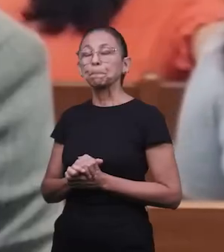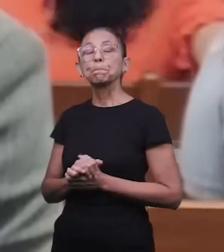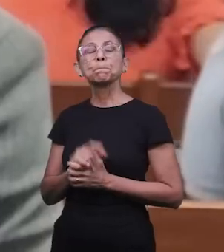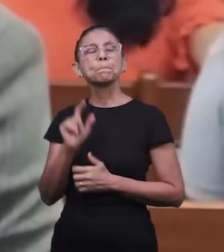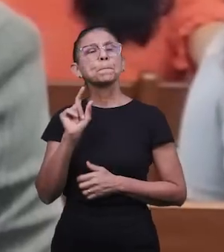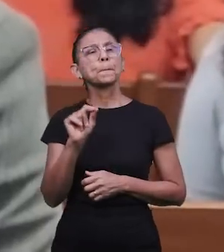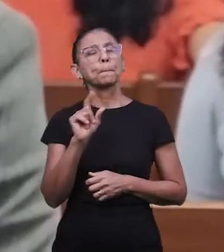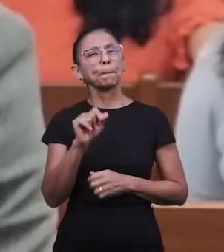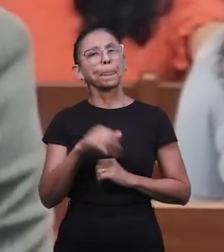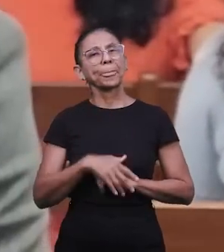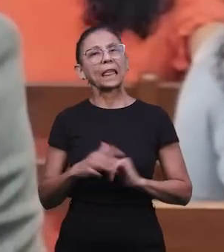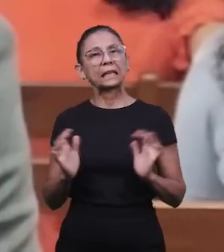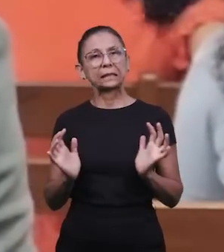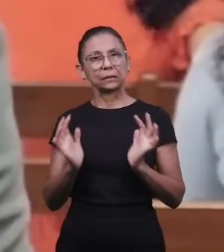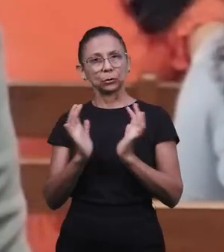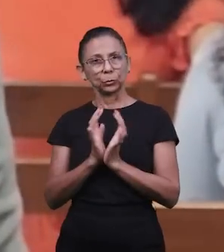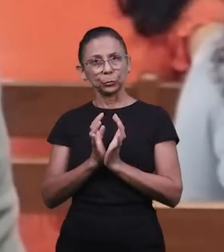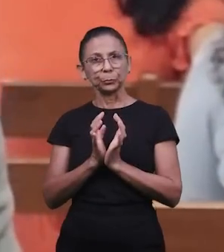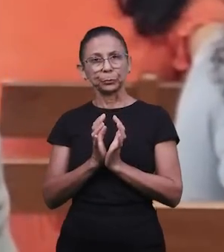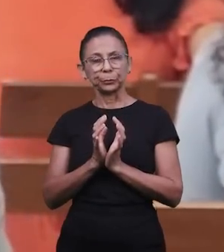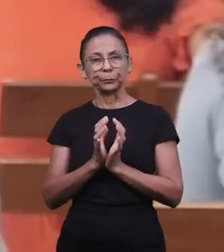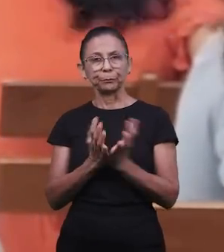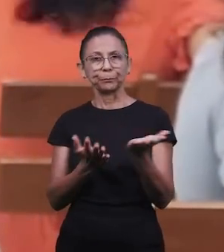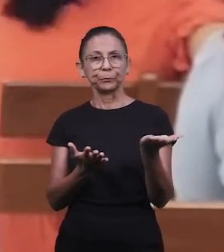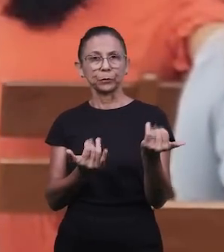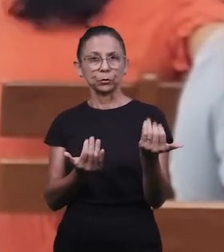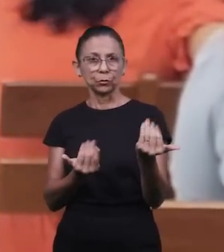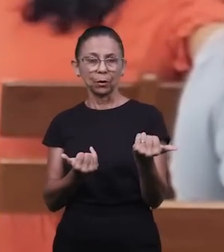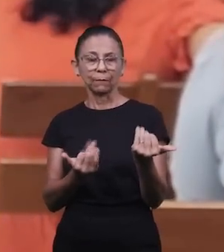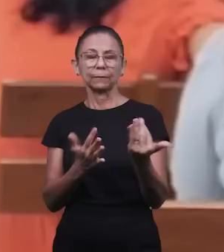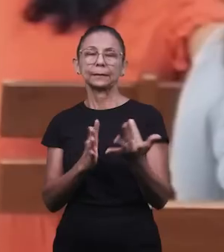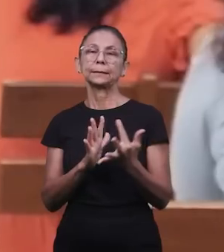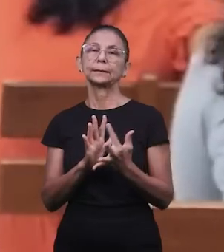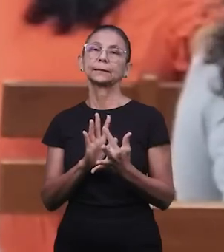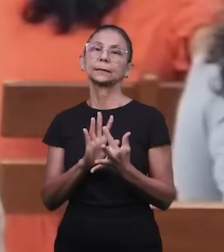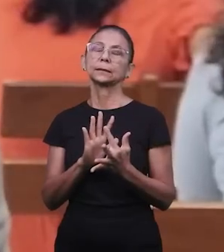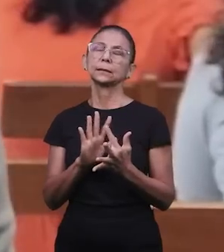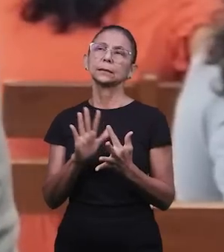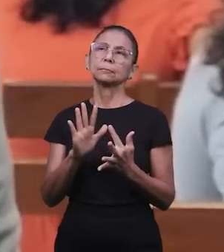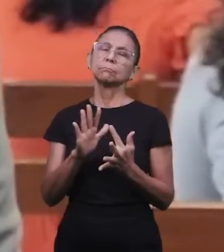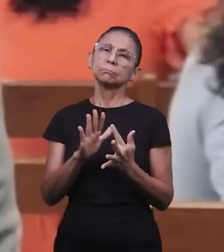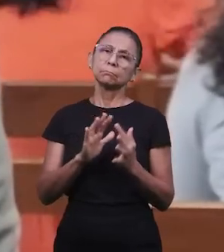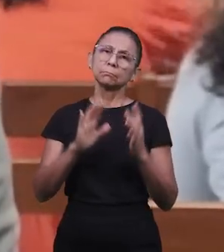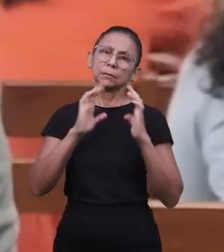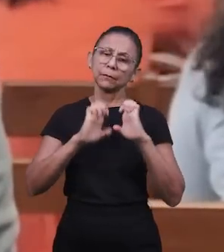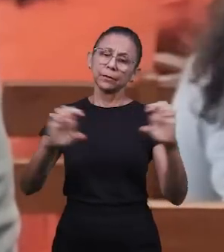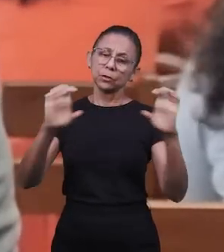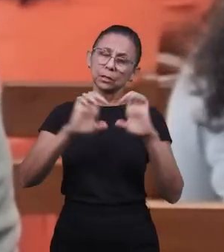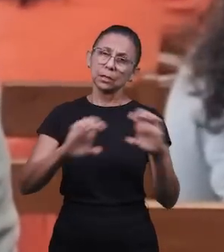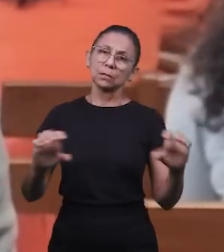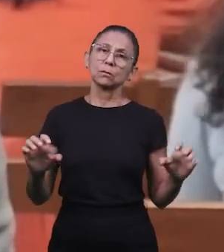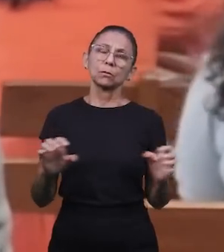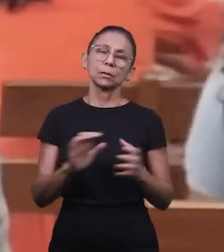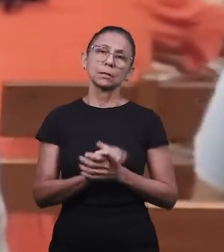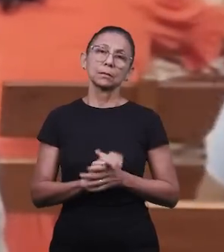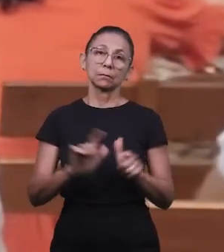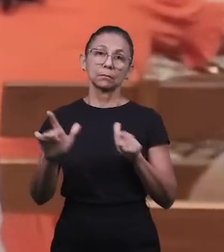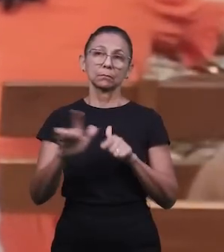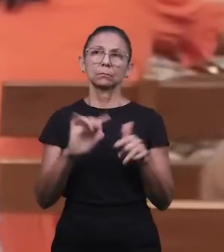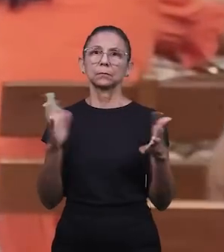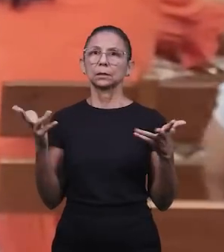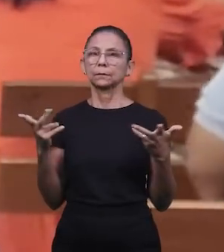dia. Esta caravana é realizada com jovens e nós acompanhamos esse trabalho. É um